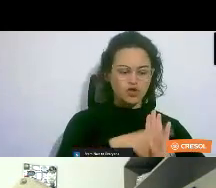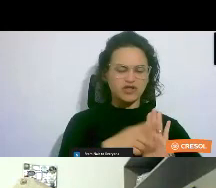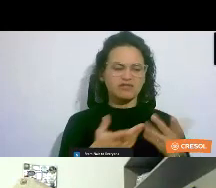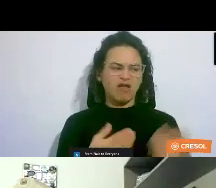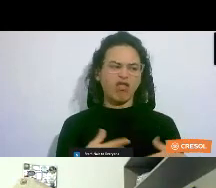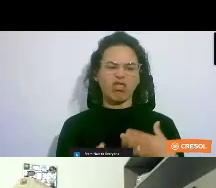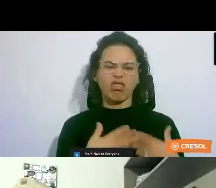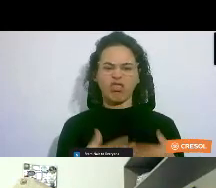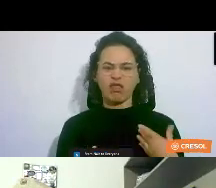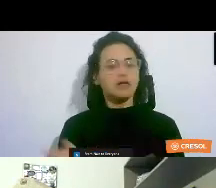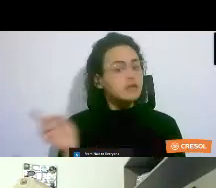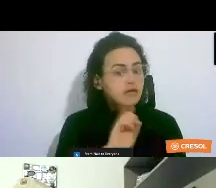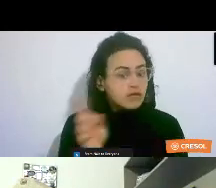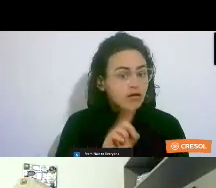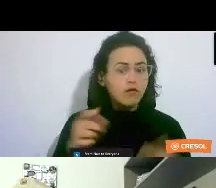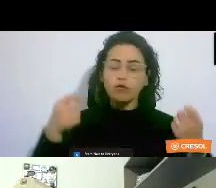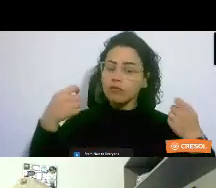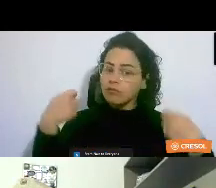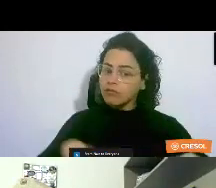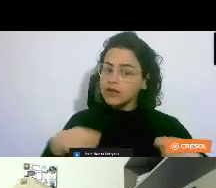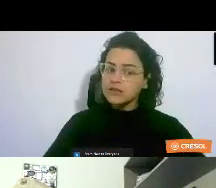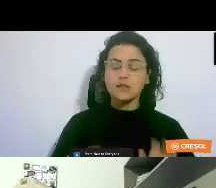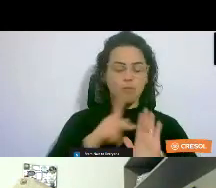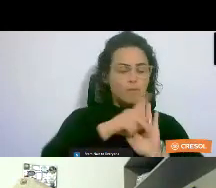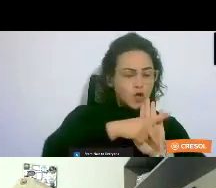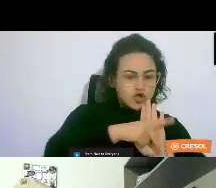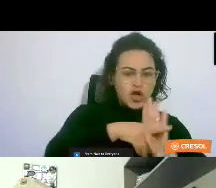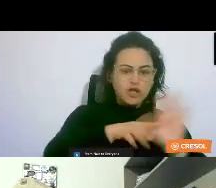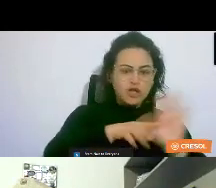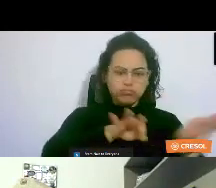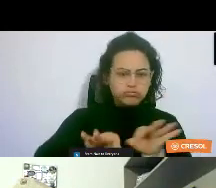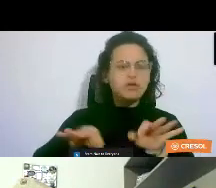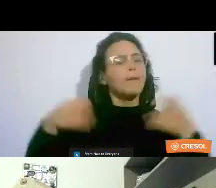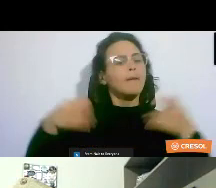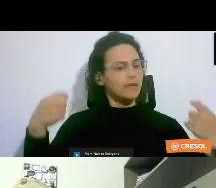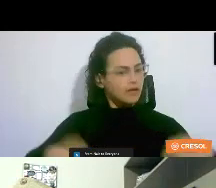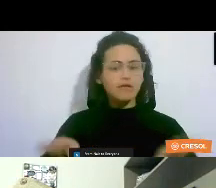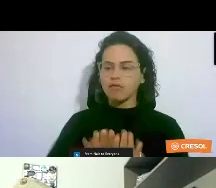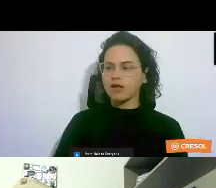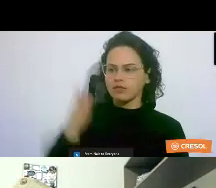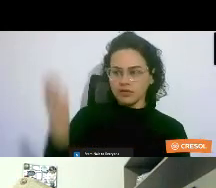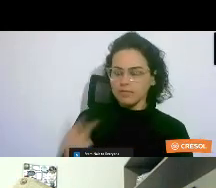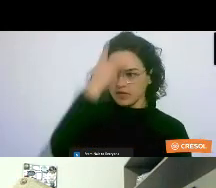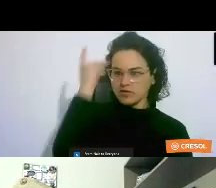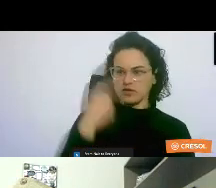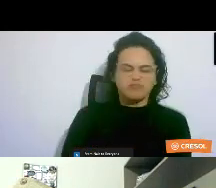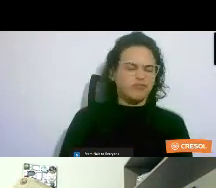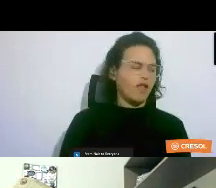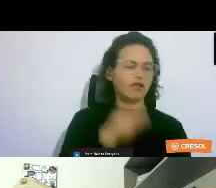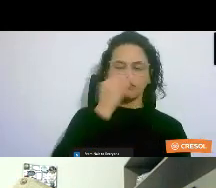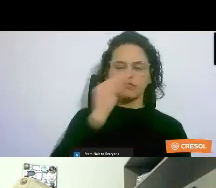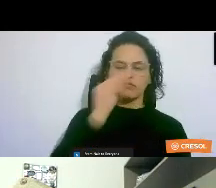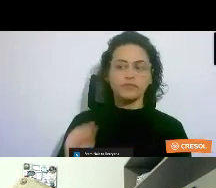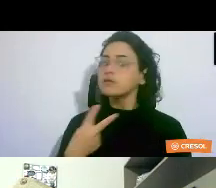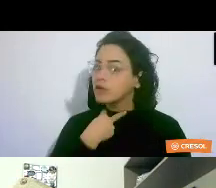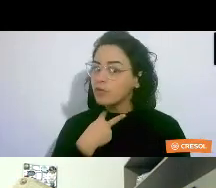indiferentes ao próximo, né? Servir para transformar vidas. É muito importante que a gente tenha isso em mente e que a gente